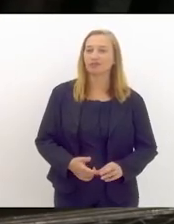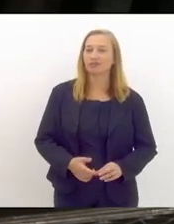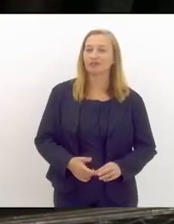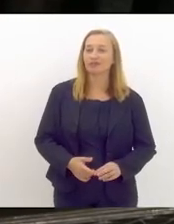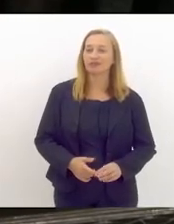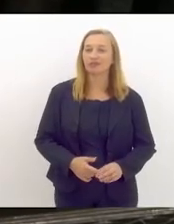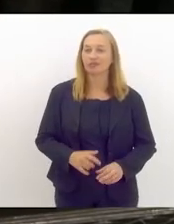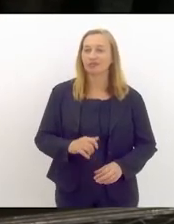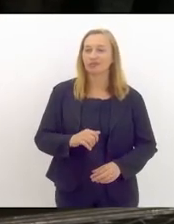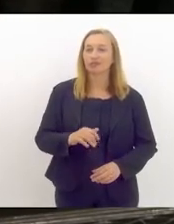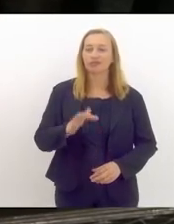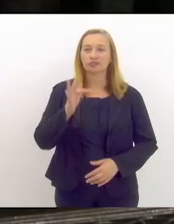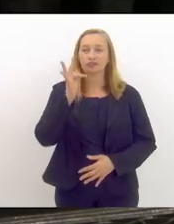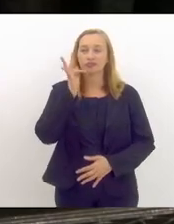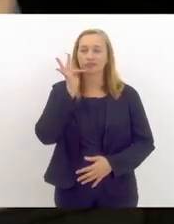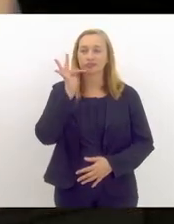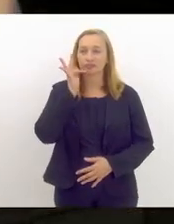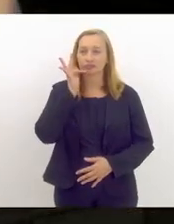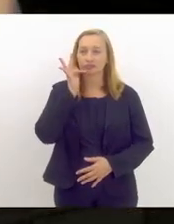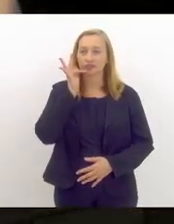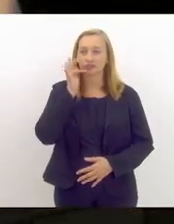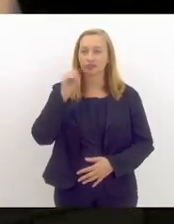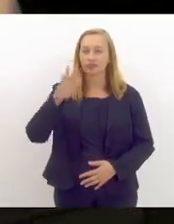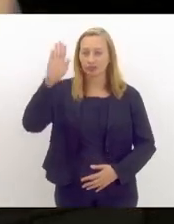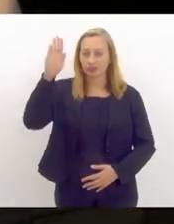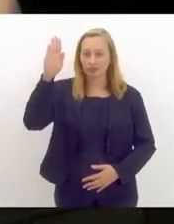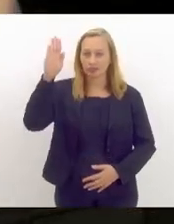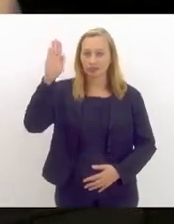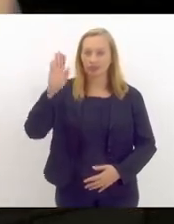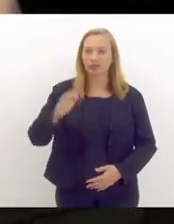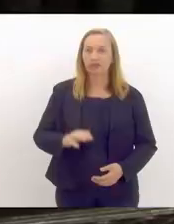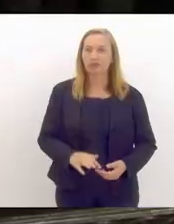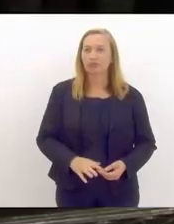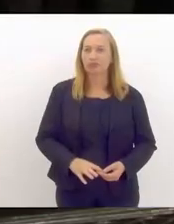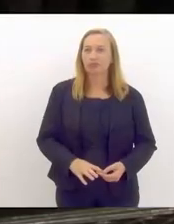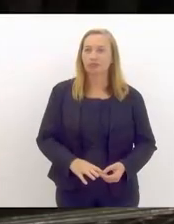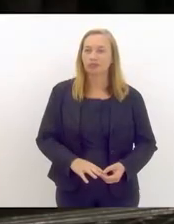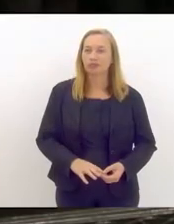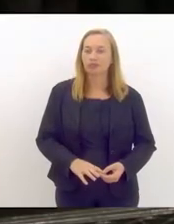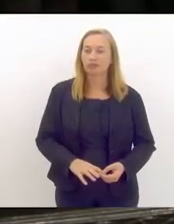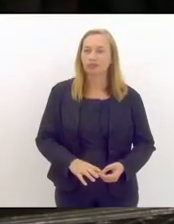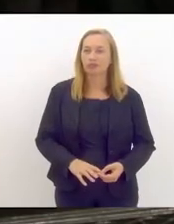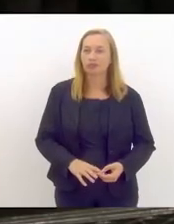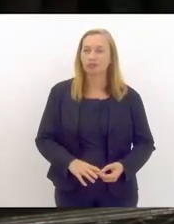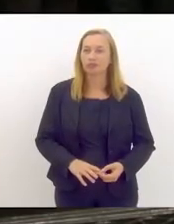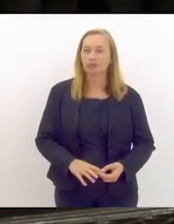Jorge Felipe Neto. Assim o prometo.